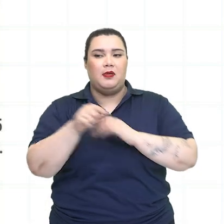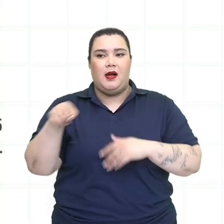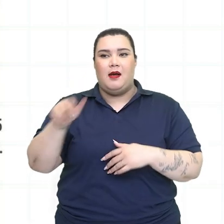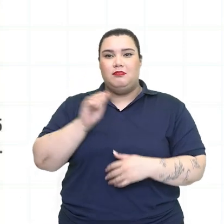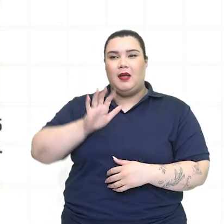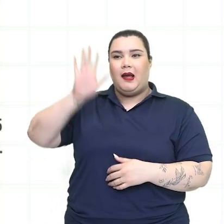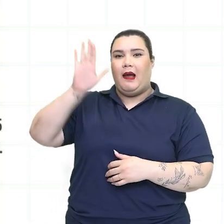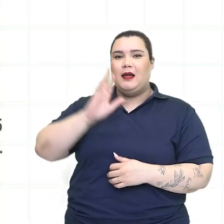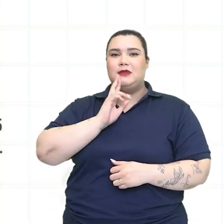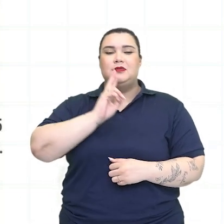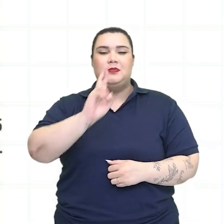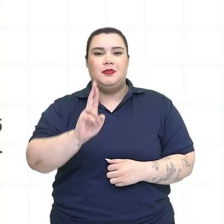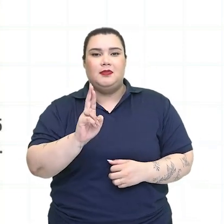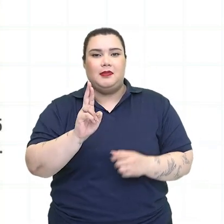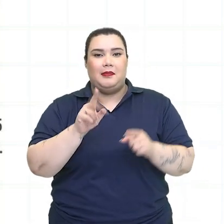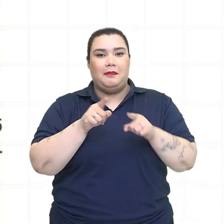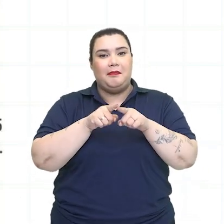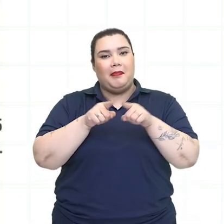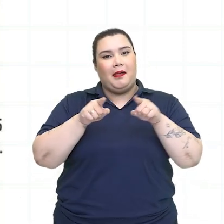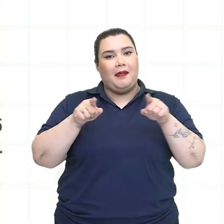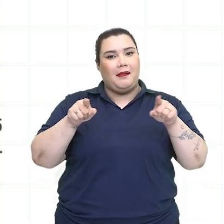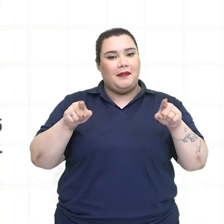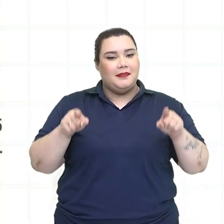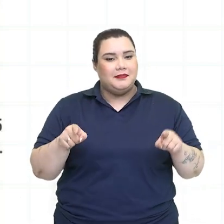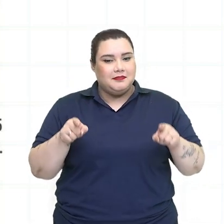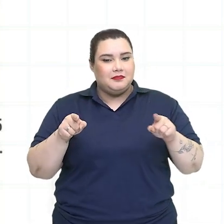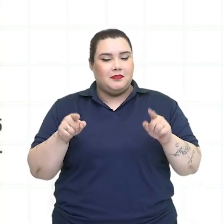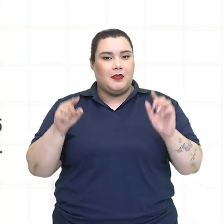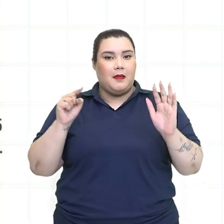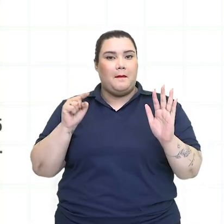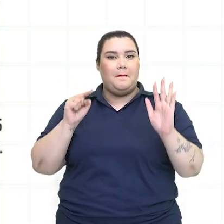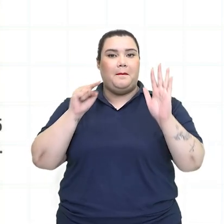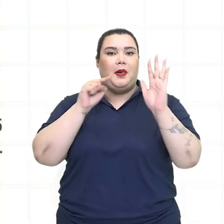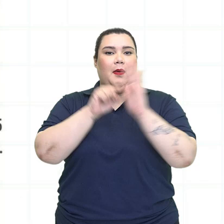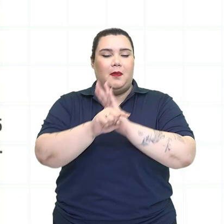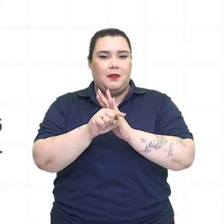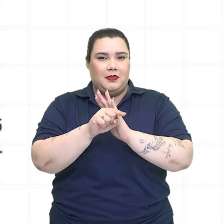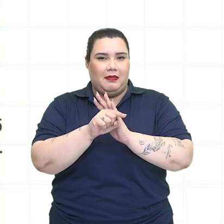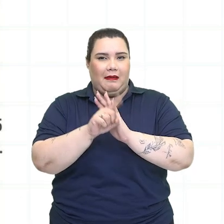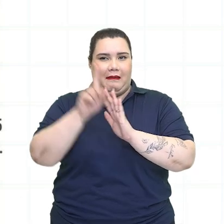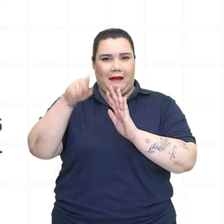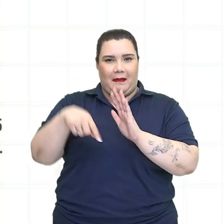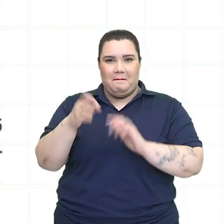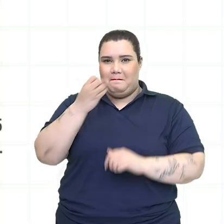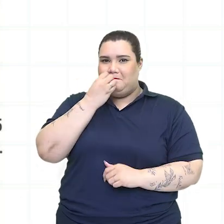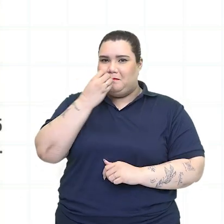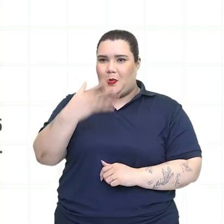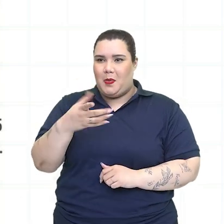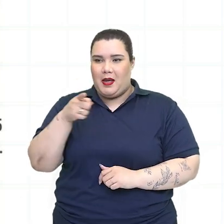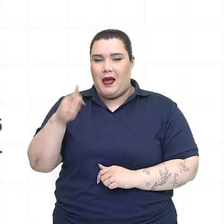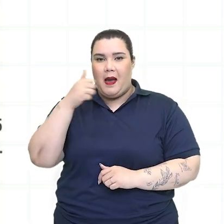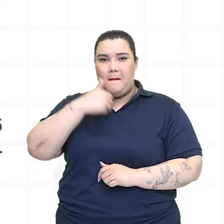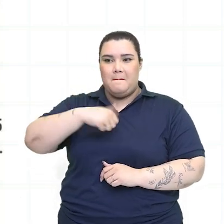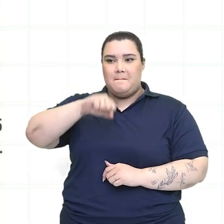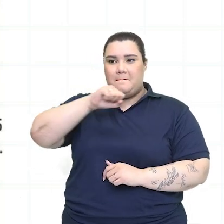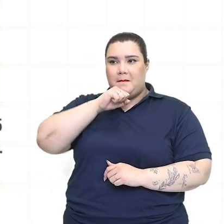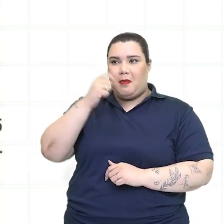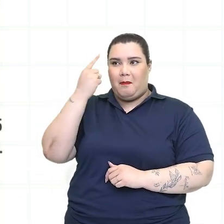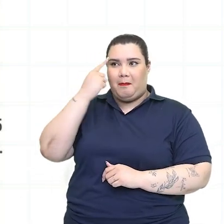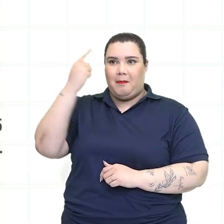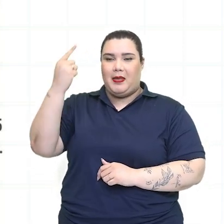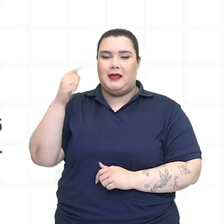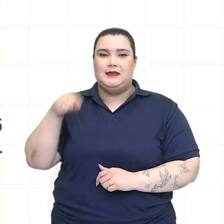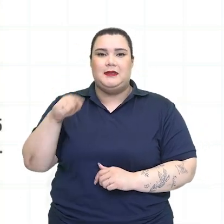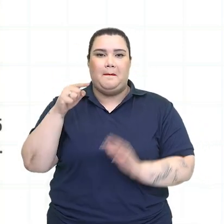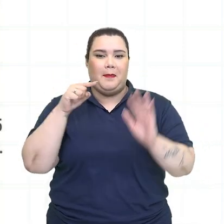claro que ele respondeu, mas a pergunta, será que era esta pergunta que a mãe iria